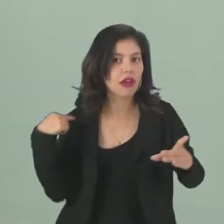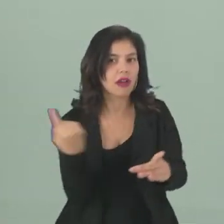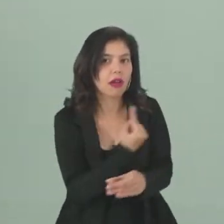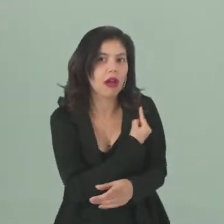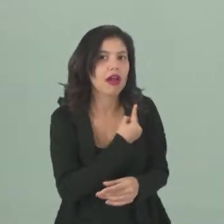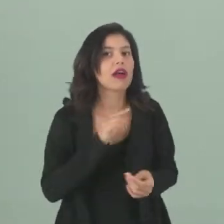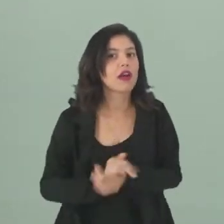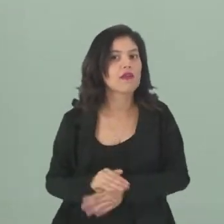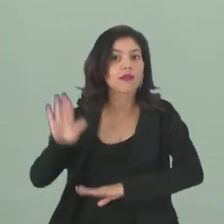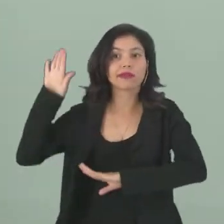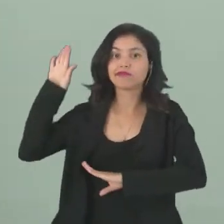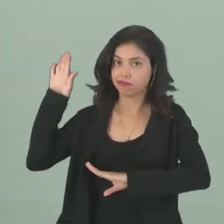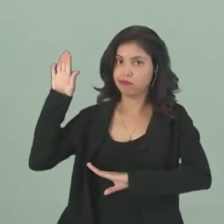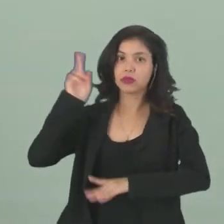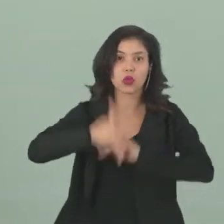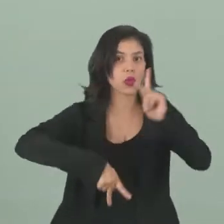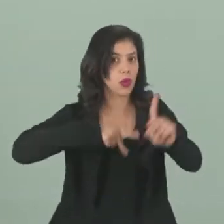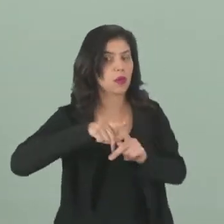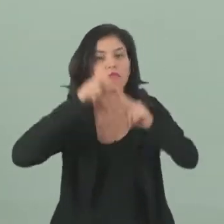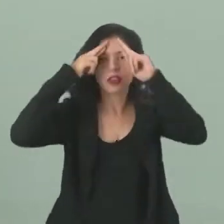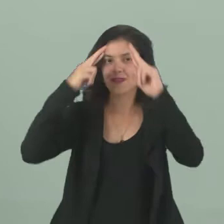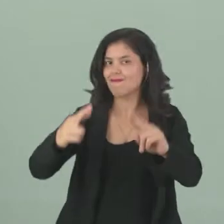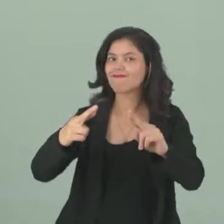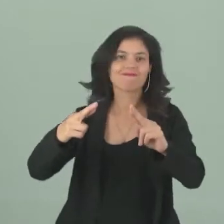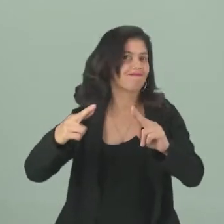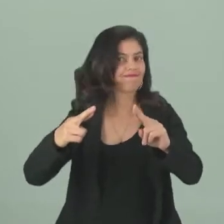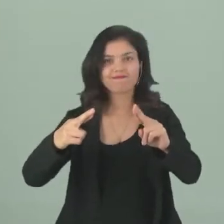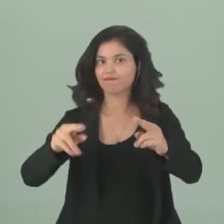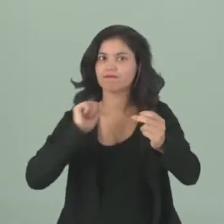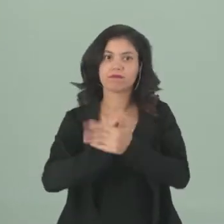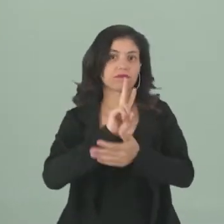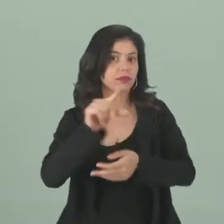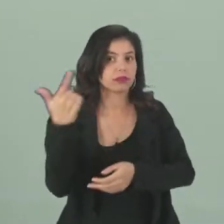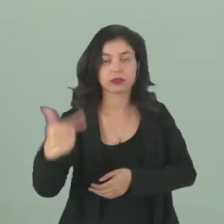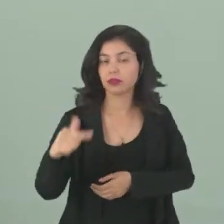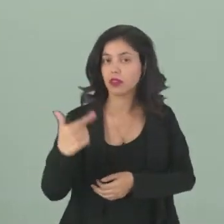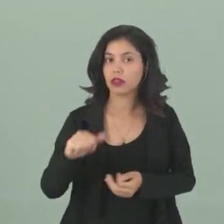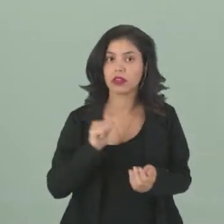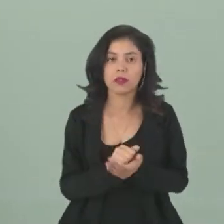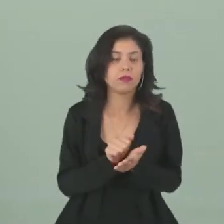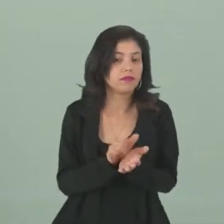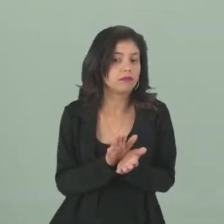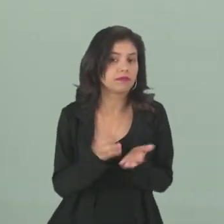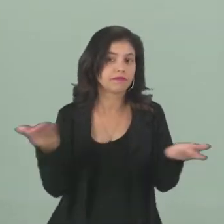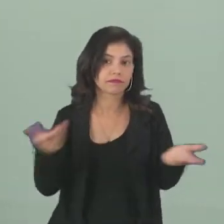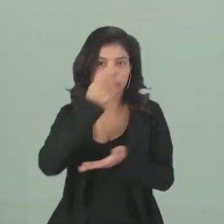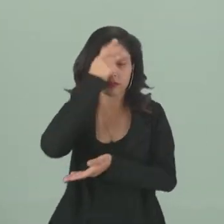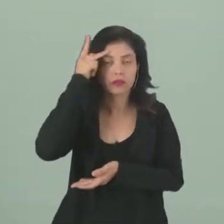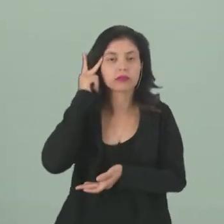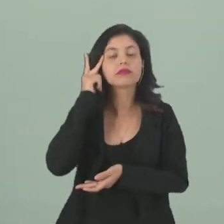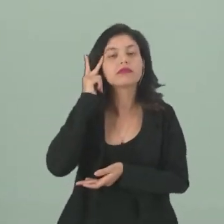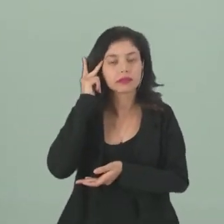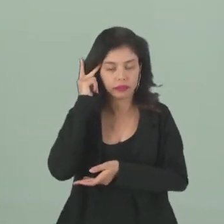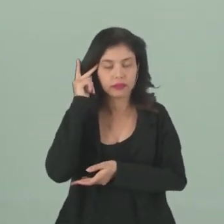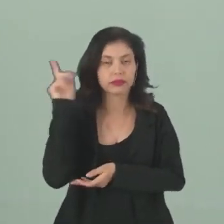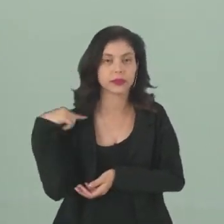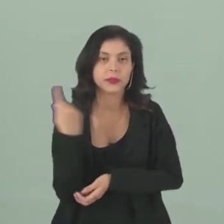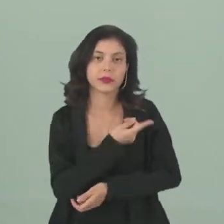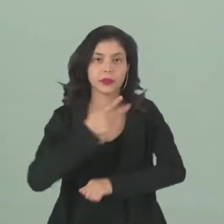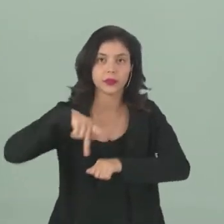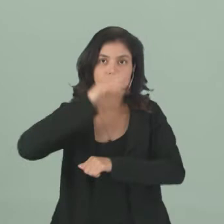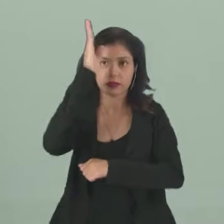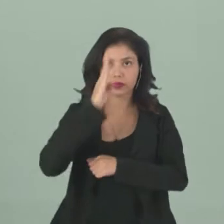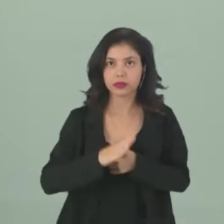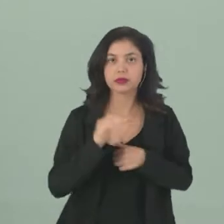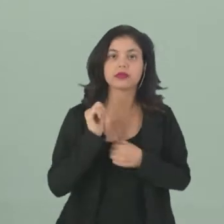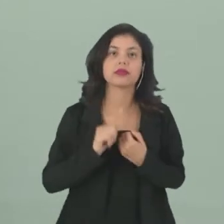essa vontade popular, não vai ser respeitada e não vai ser cedida aos membros do nosso país,